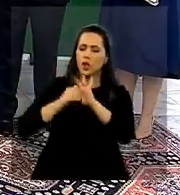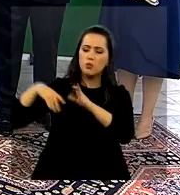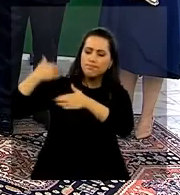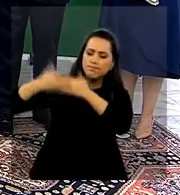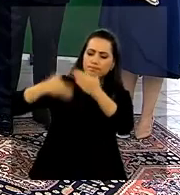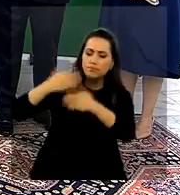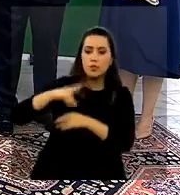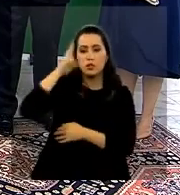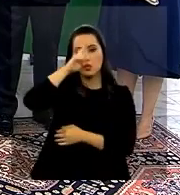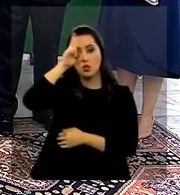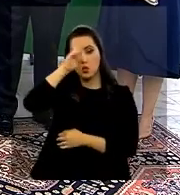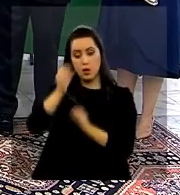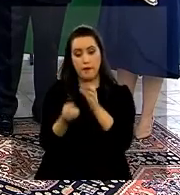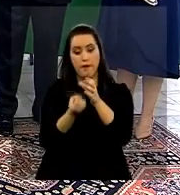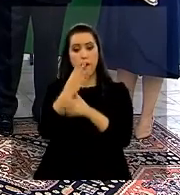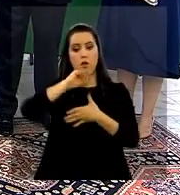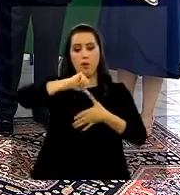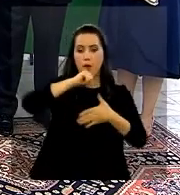fundadores do Mercosul em